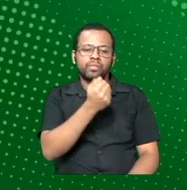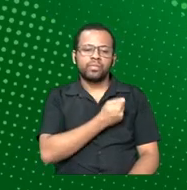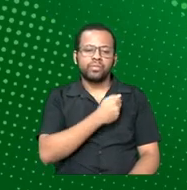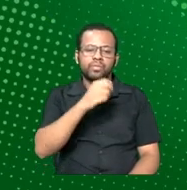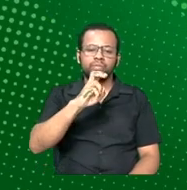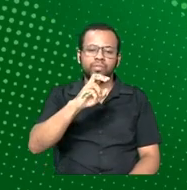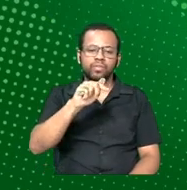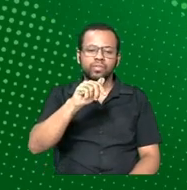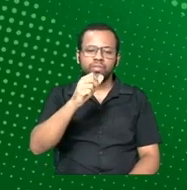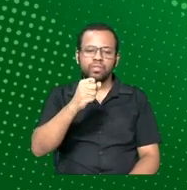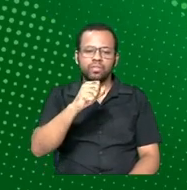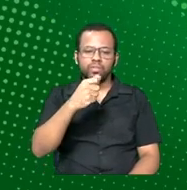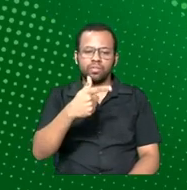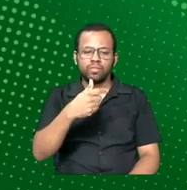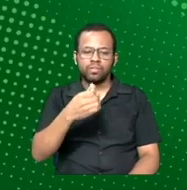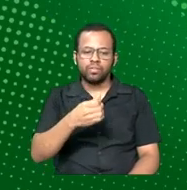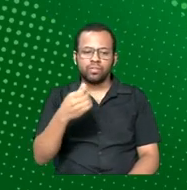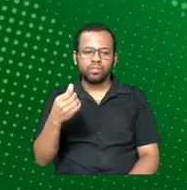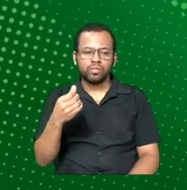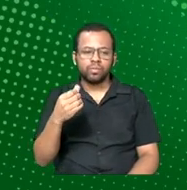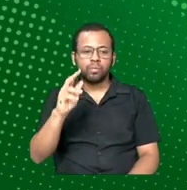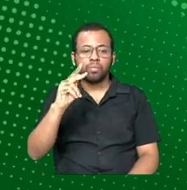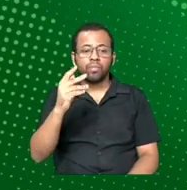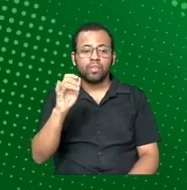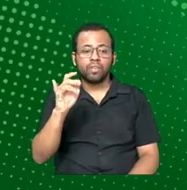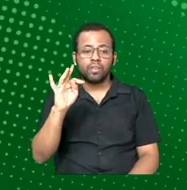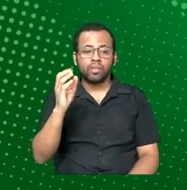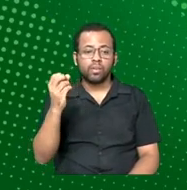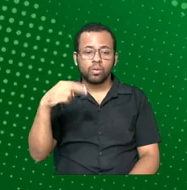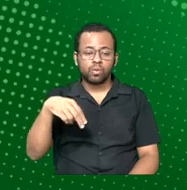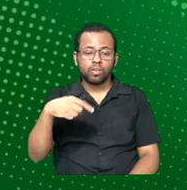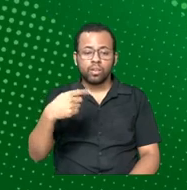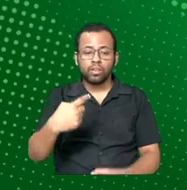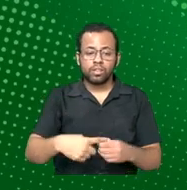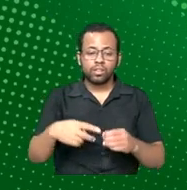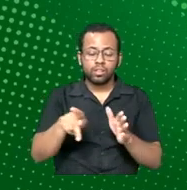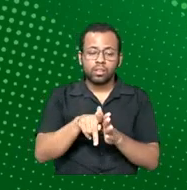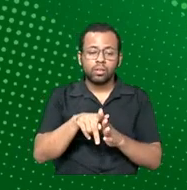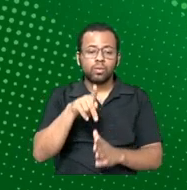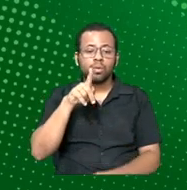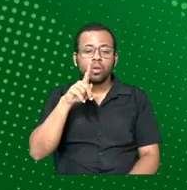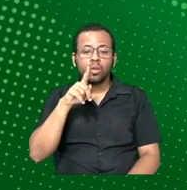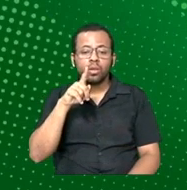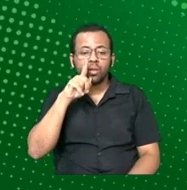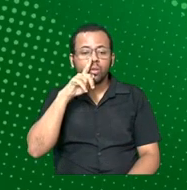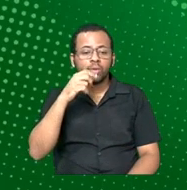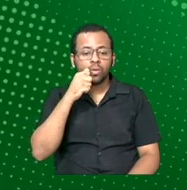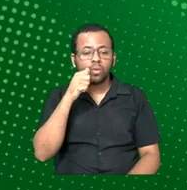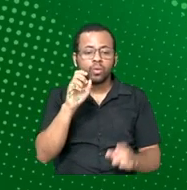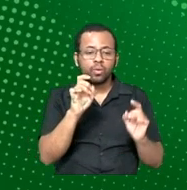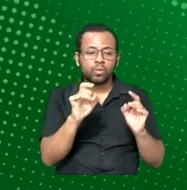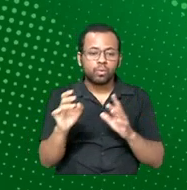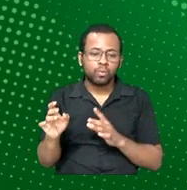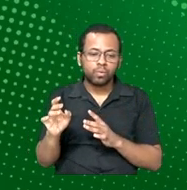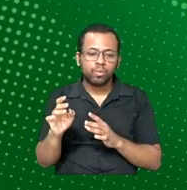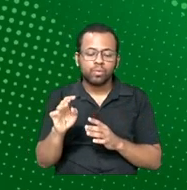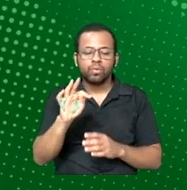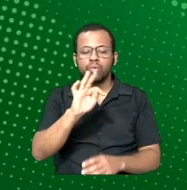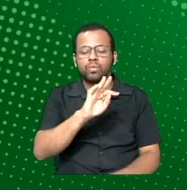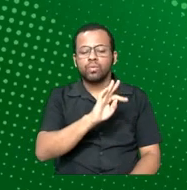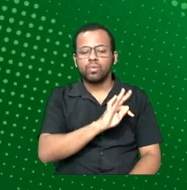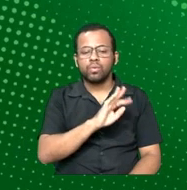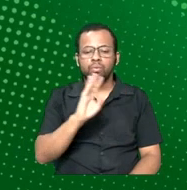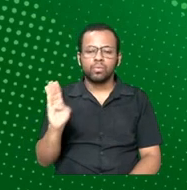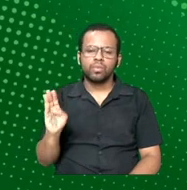266 aí Heitor o Heitor aqui de Aracaju foi lá na regional Tobias Barreto ele adquiriu e leva r$ 500 já